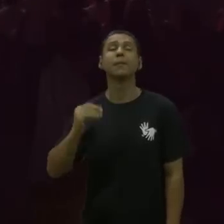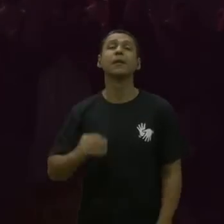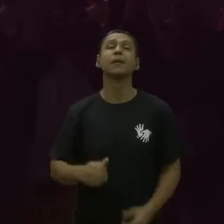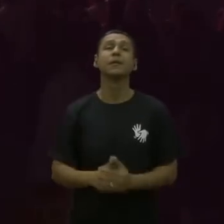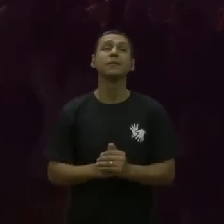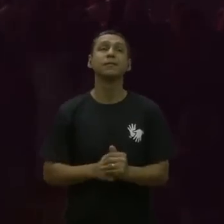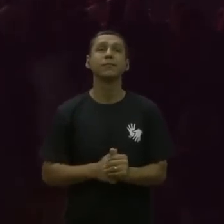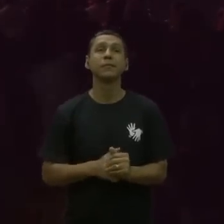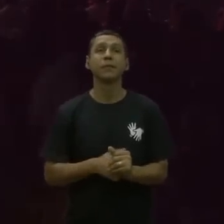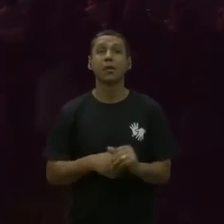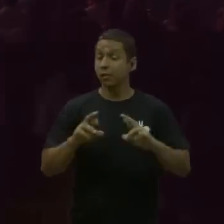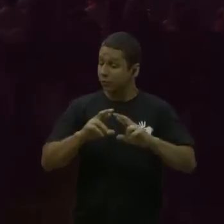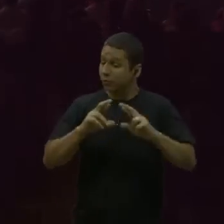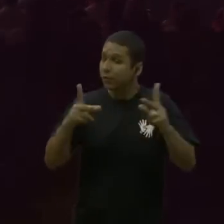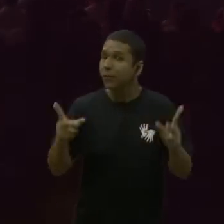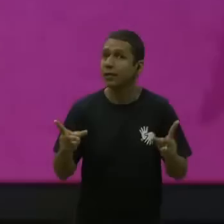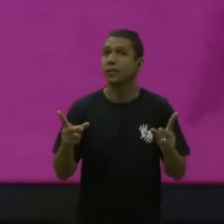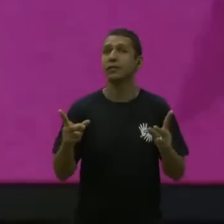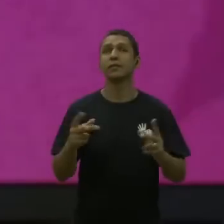Olha a diferença.